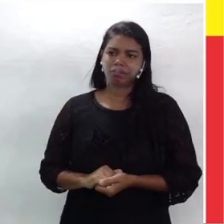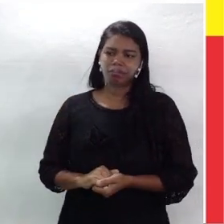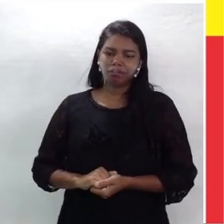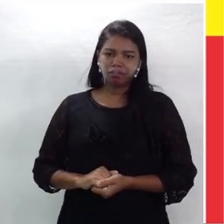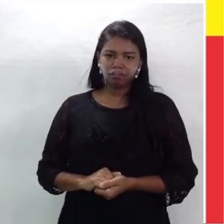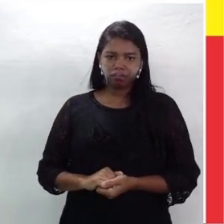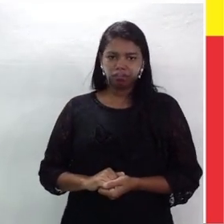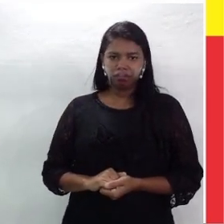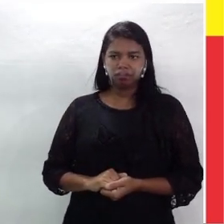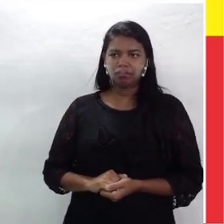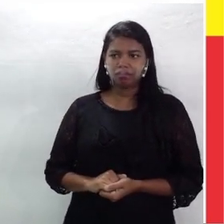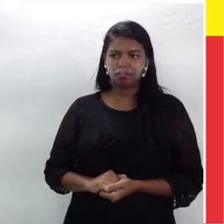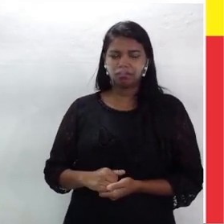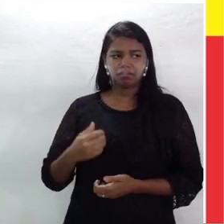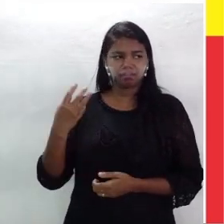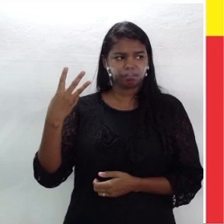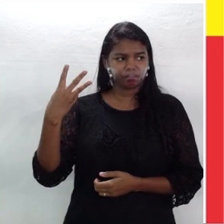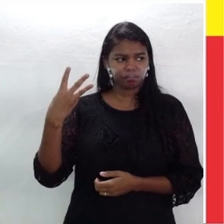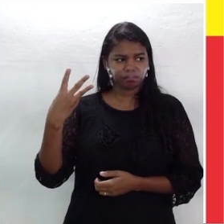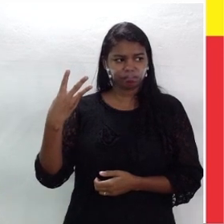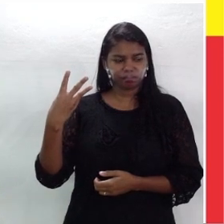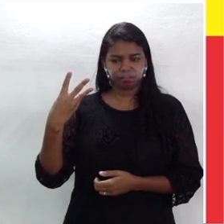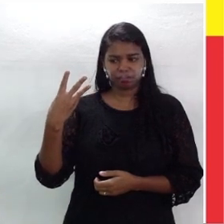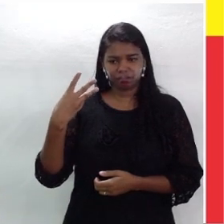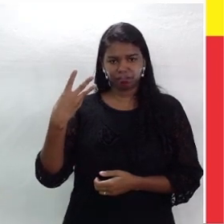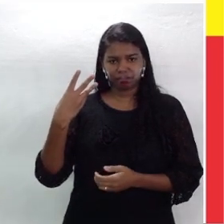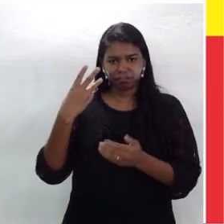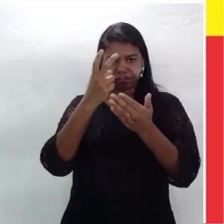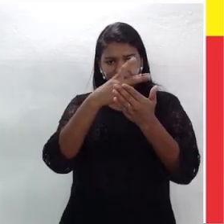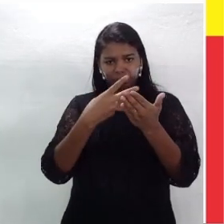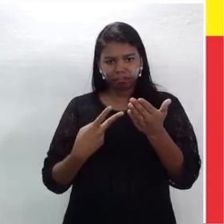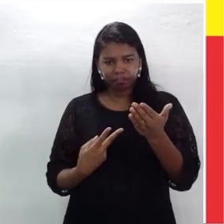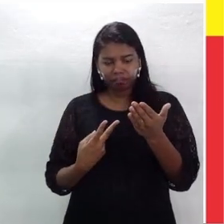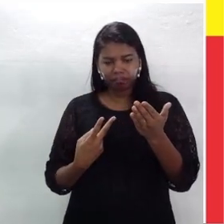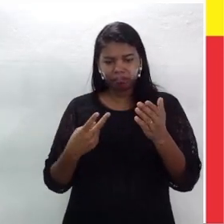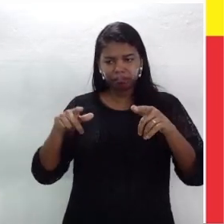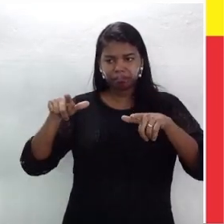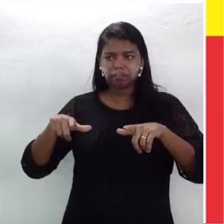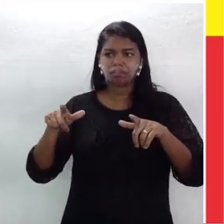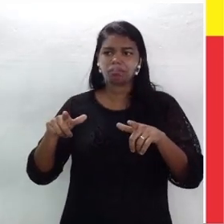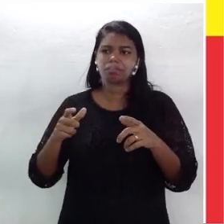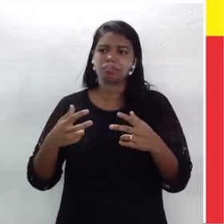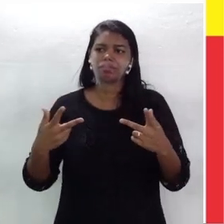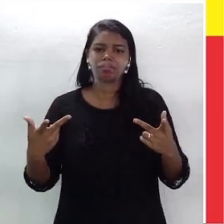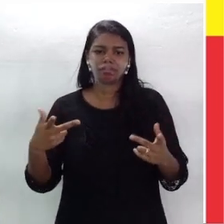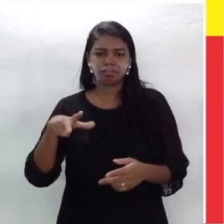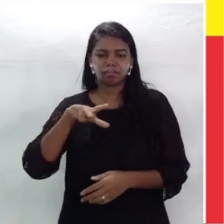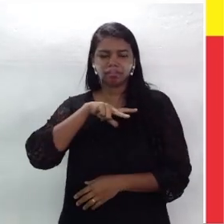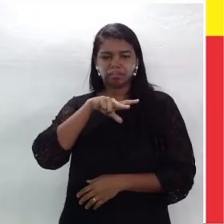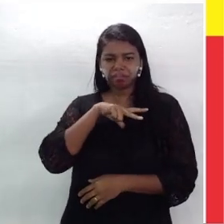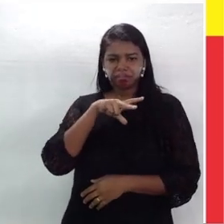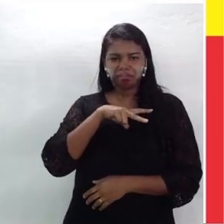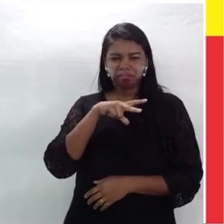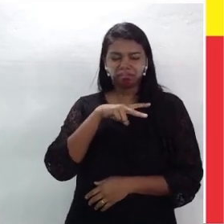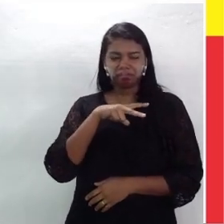Então, observe aí 3 figuras que ocupam lugar, têm algumas